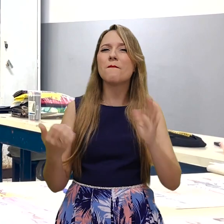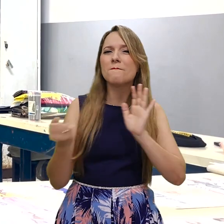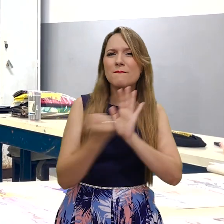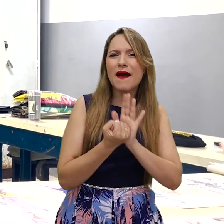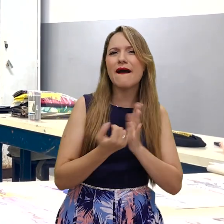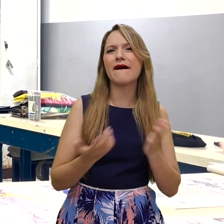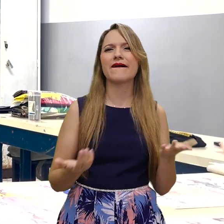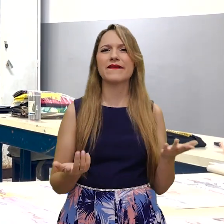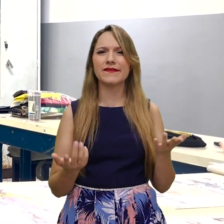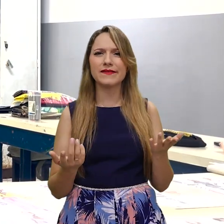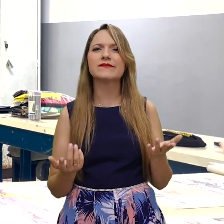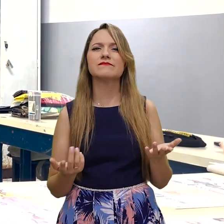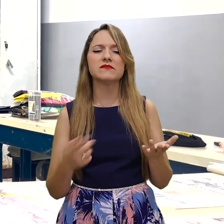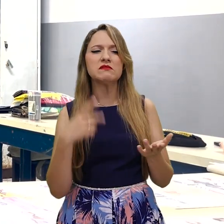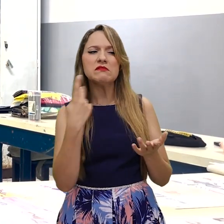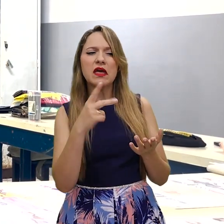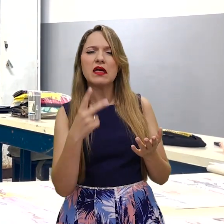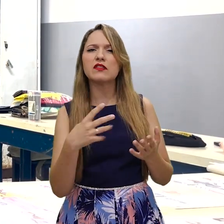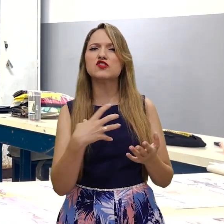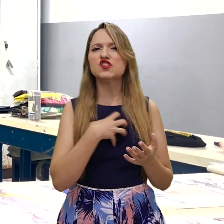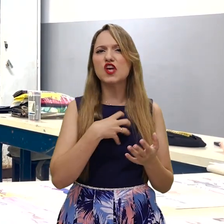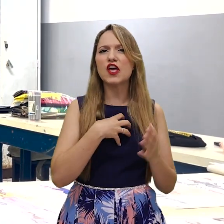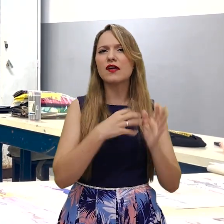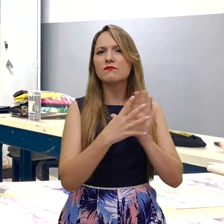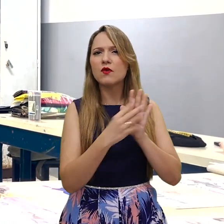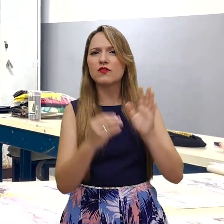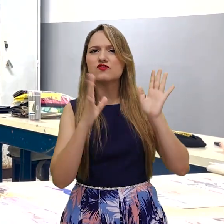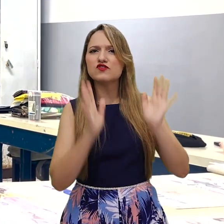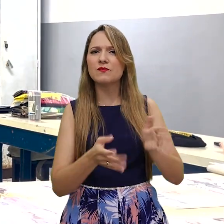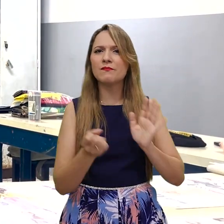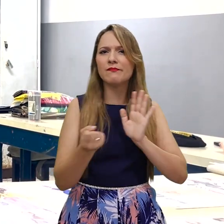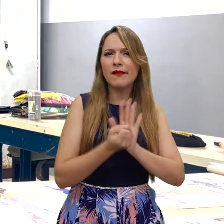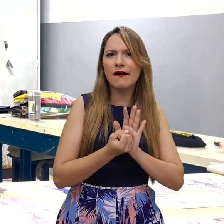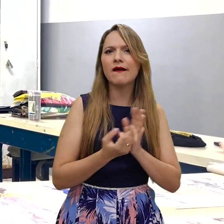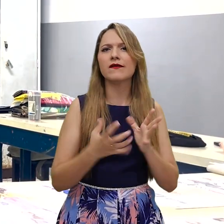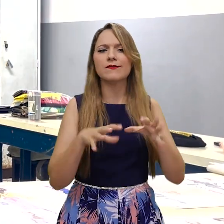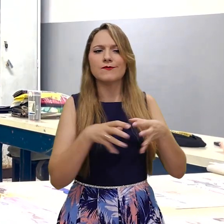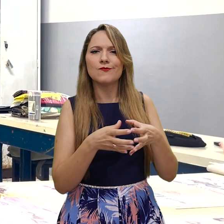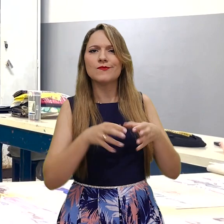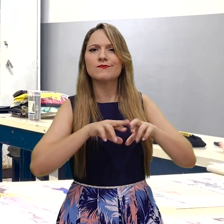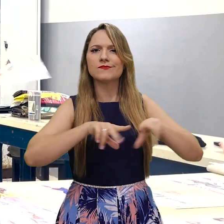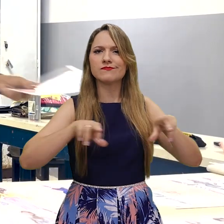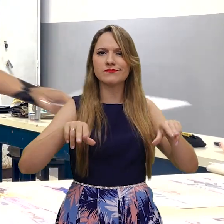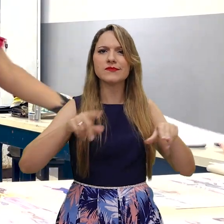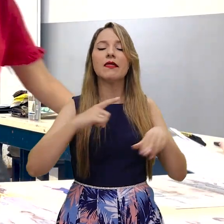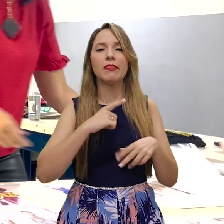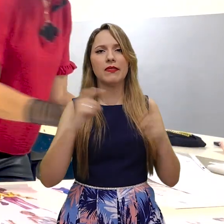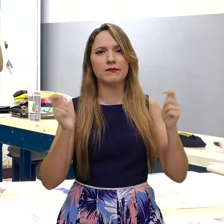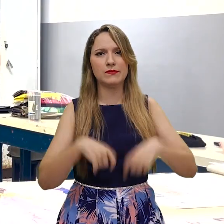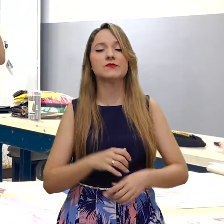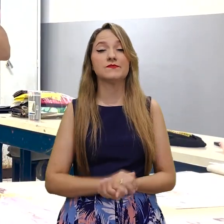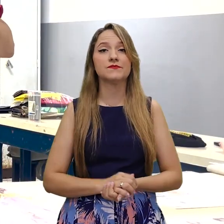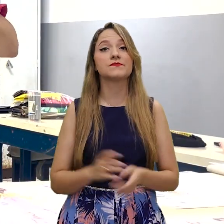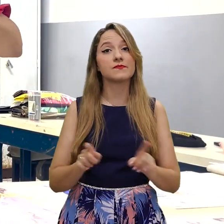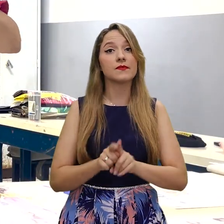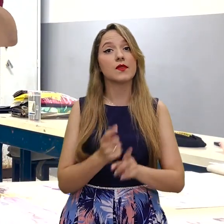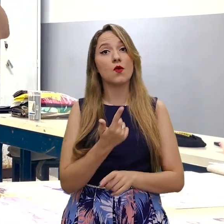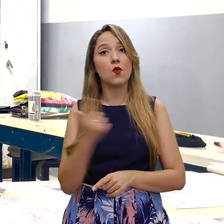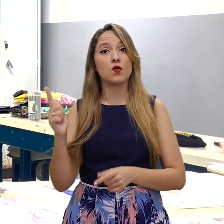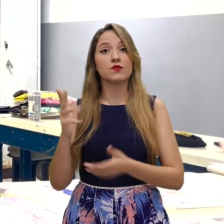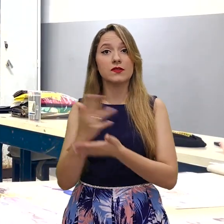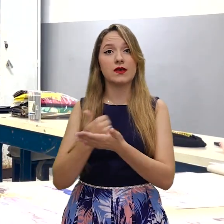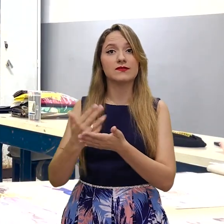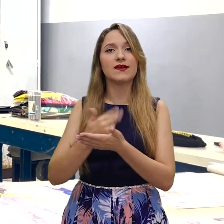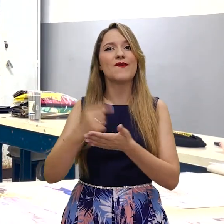Ou as bases que ela vai introduzir na coleção. E existe também um tipo de desenho que nós chamamos de desenho